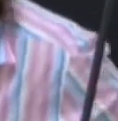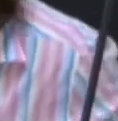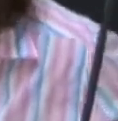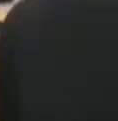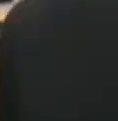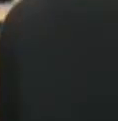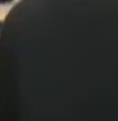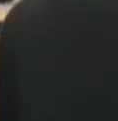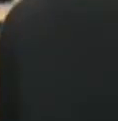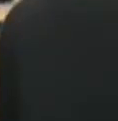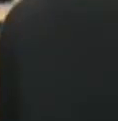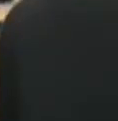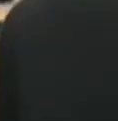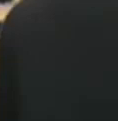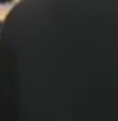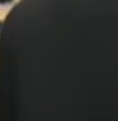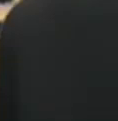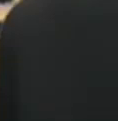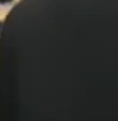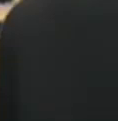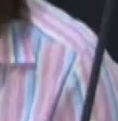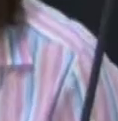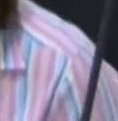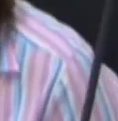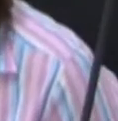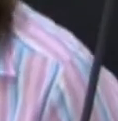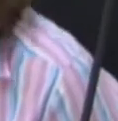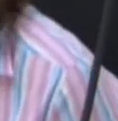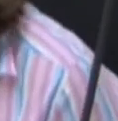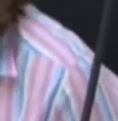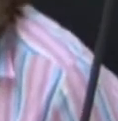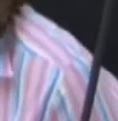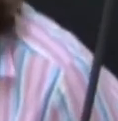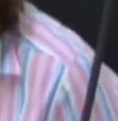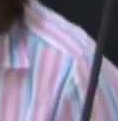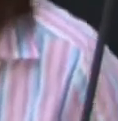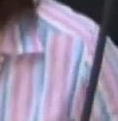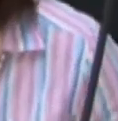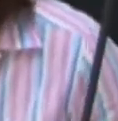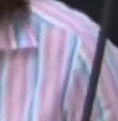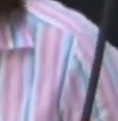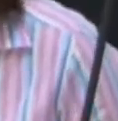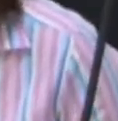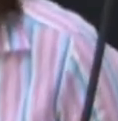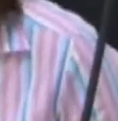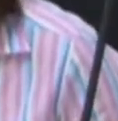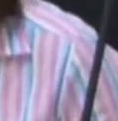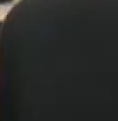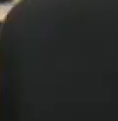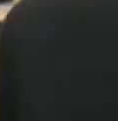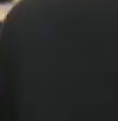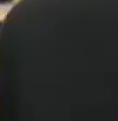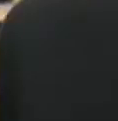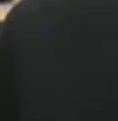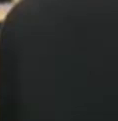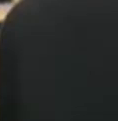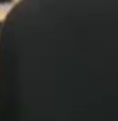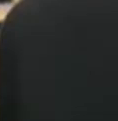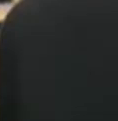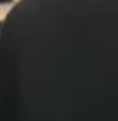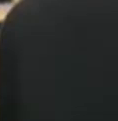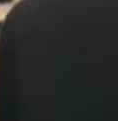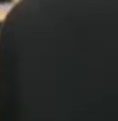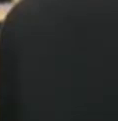Reis. Presente. Edivaldo Soares Antunes. Presente. Érica Tanque. Presente, excelência. Érica